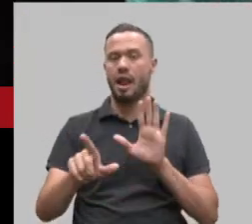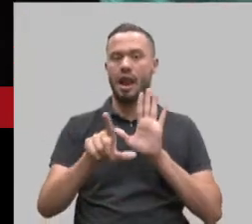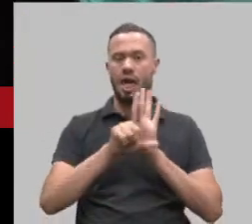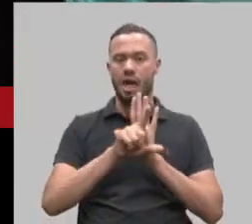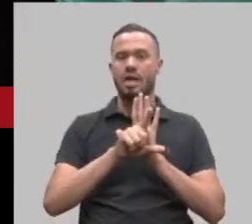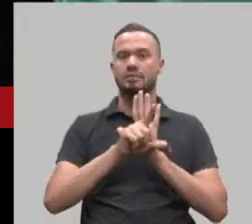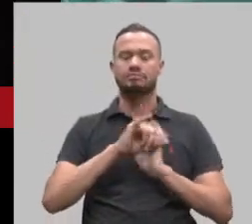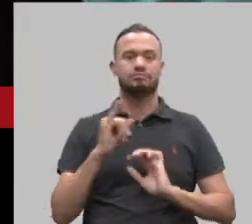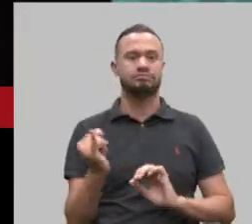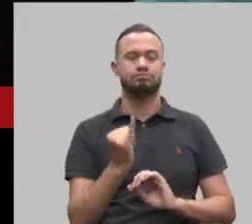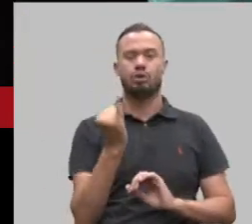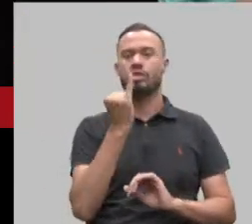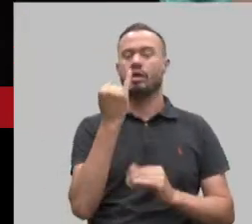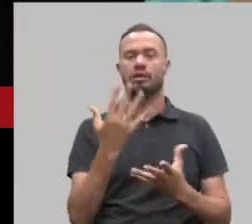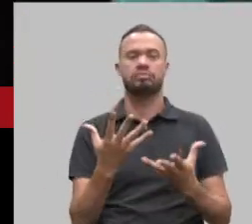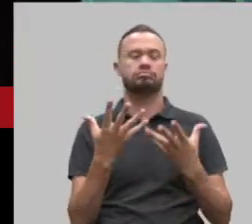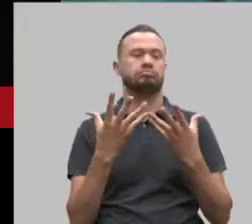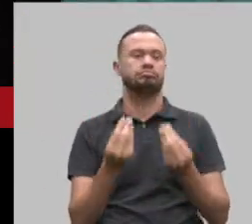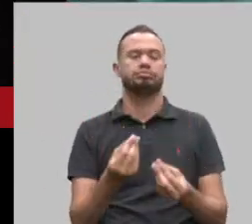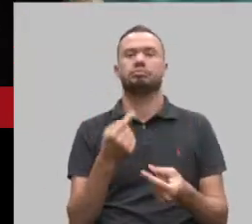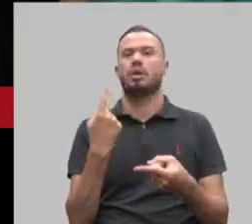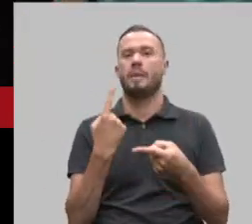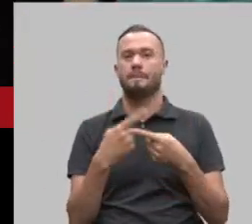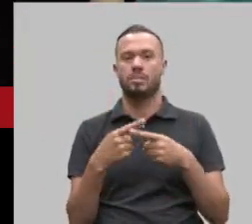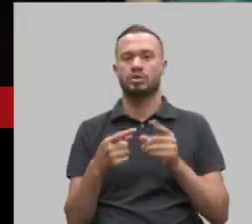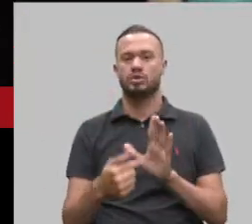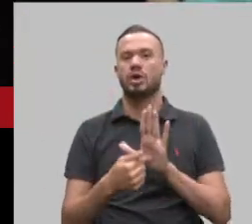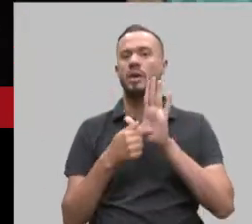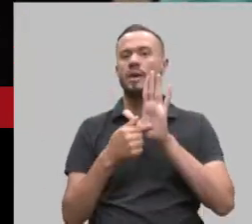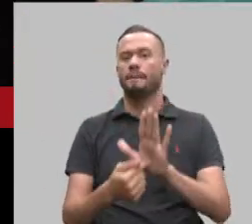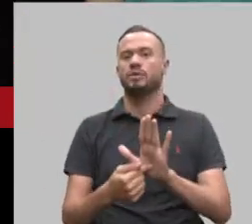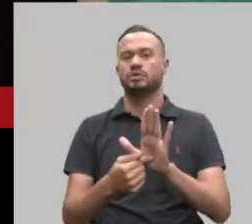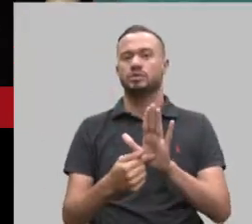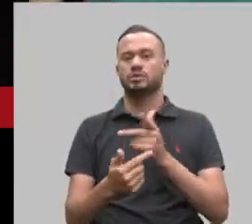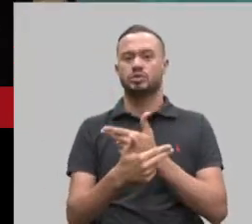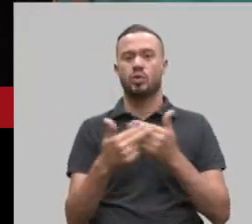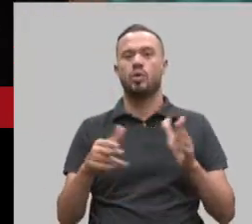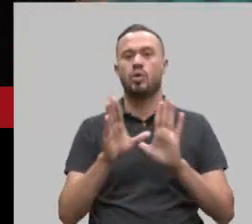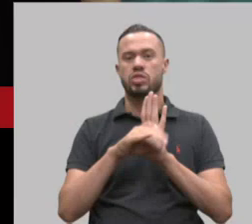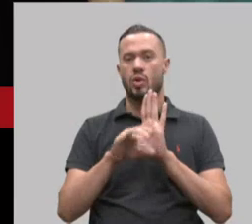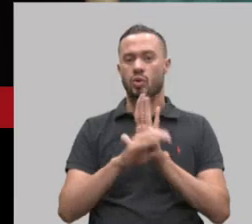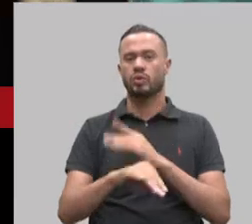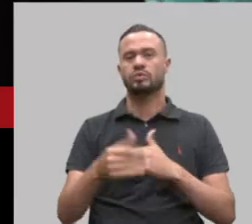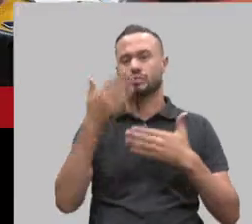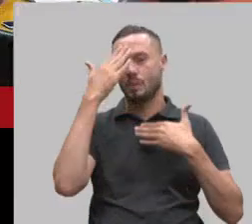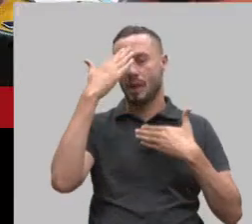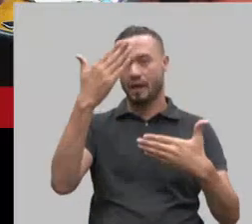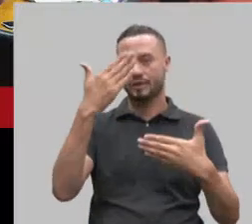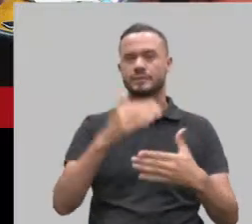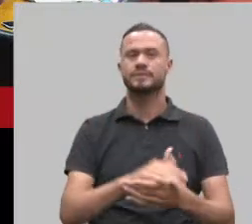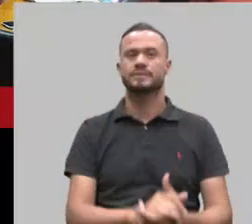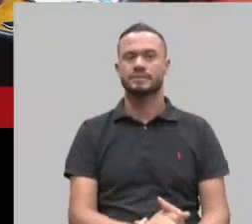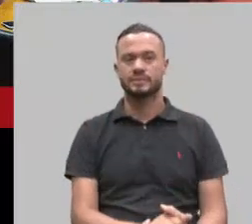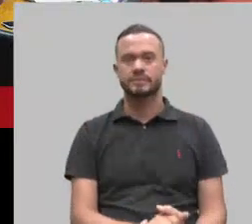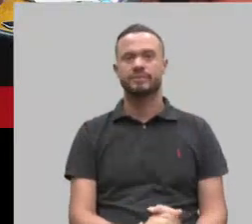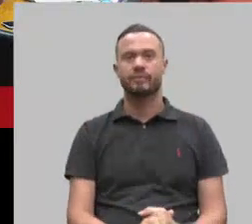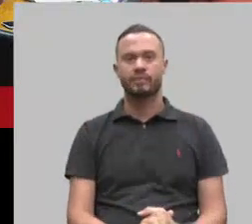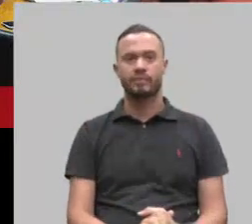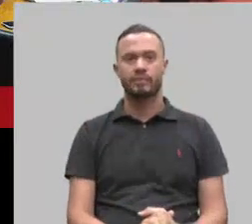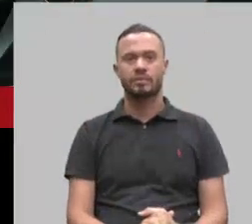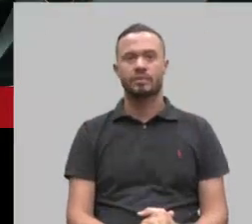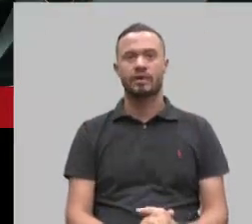importância que traz tragamos à luz esse tipo de conteúdo e é isso obrigada obrigada inscrições